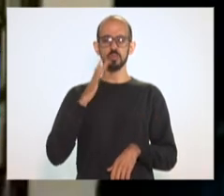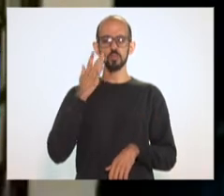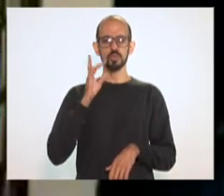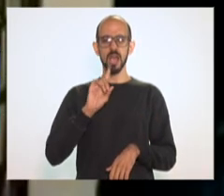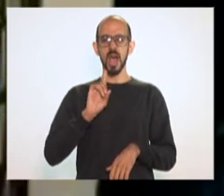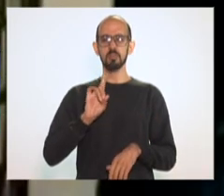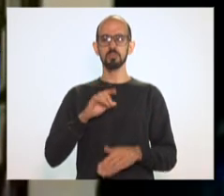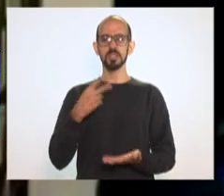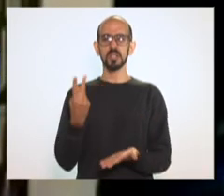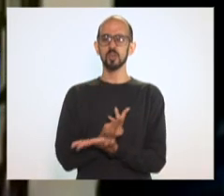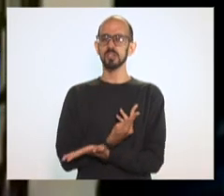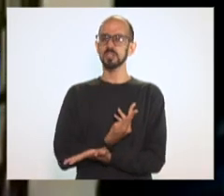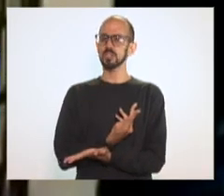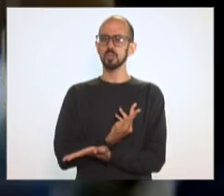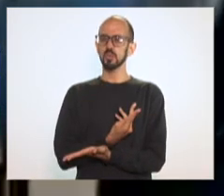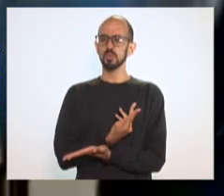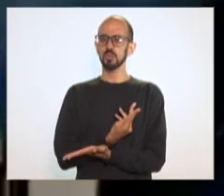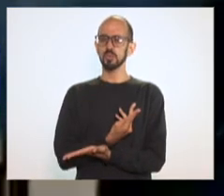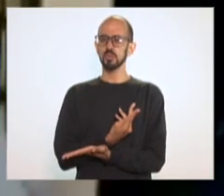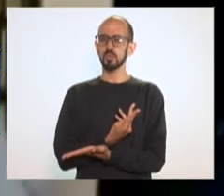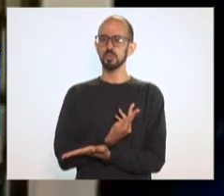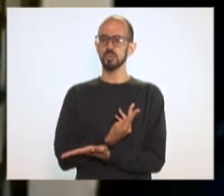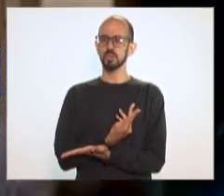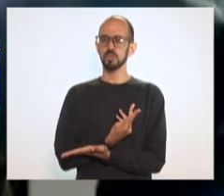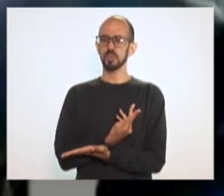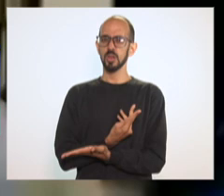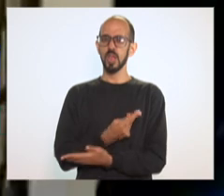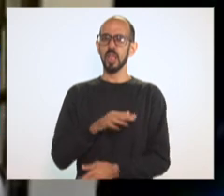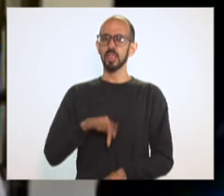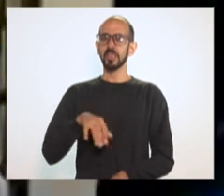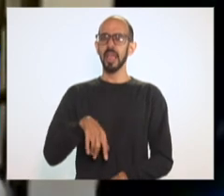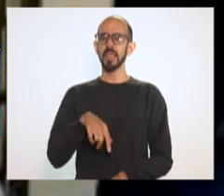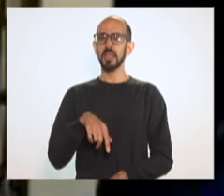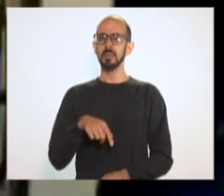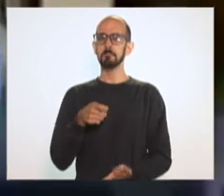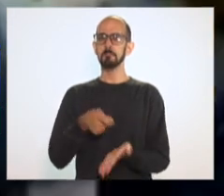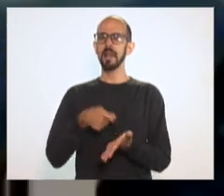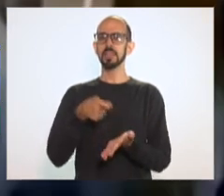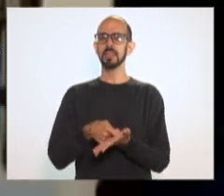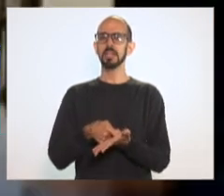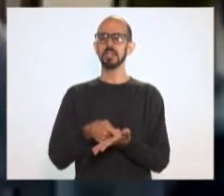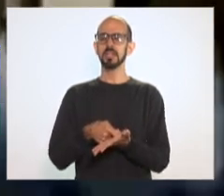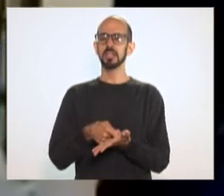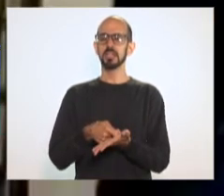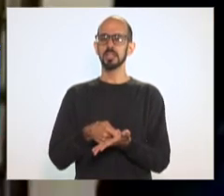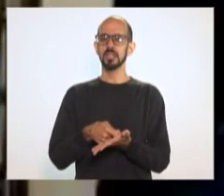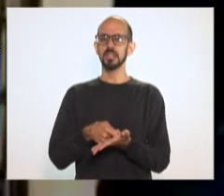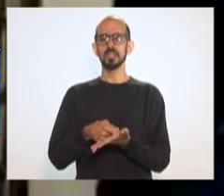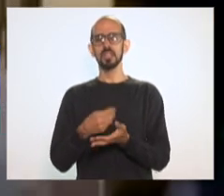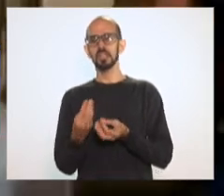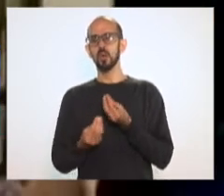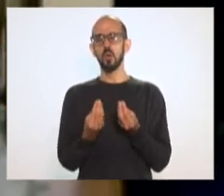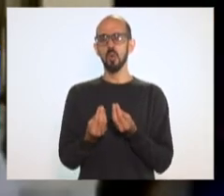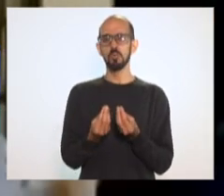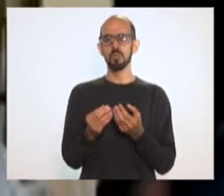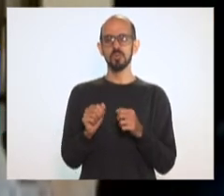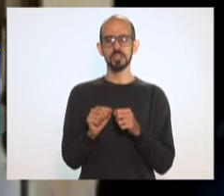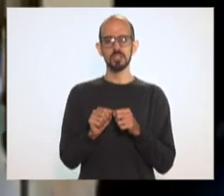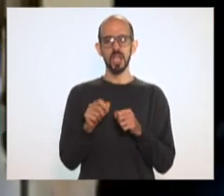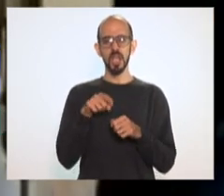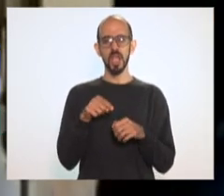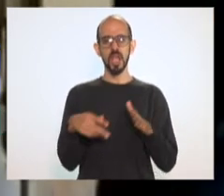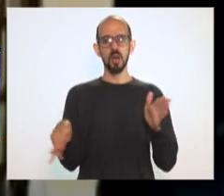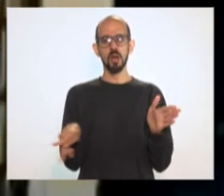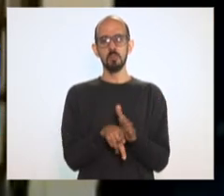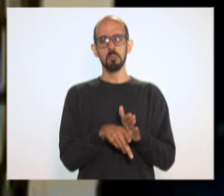acontecendo quer dizer quem está mandando desmandando dizendo como que deve ser é o empresariado